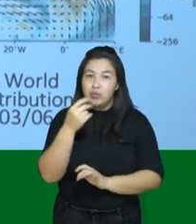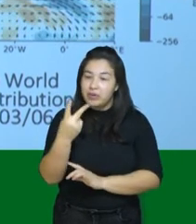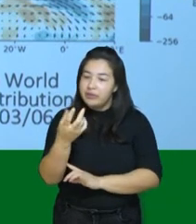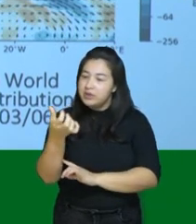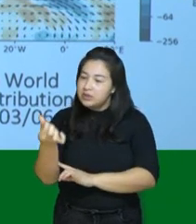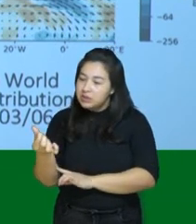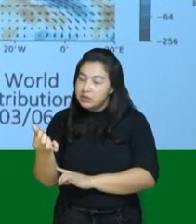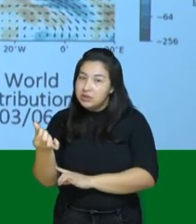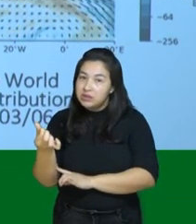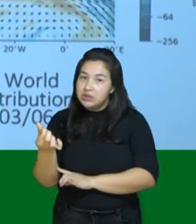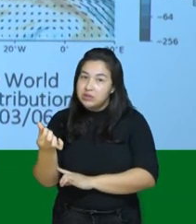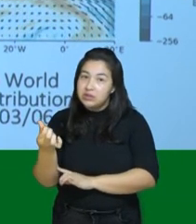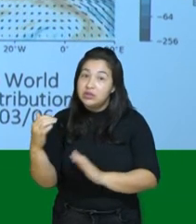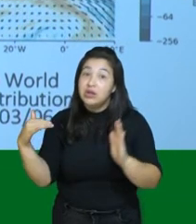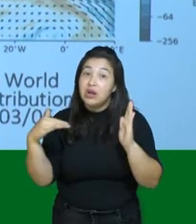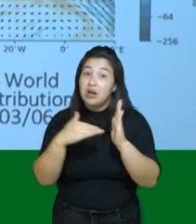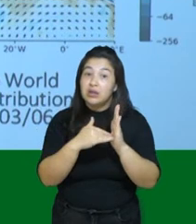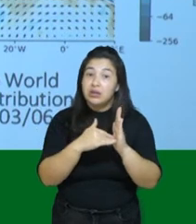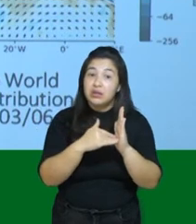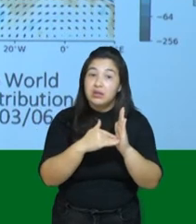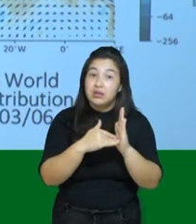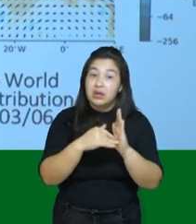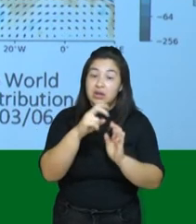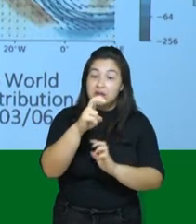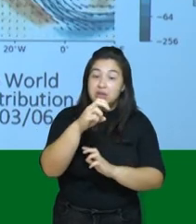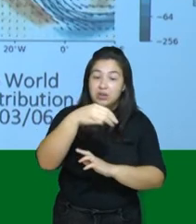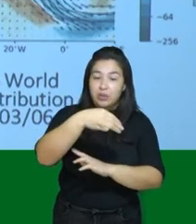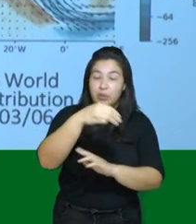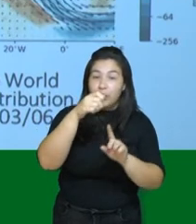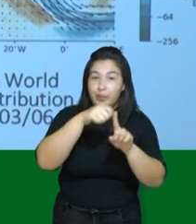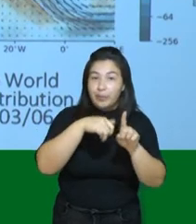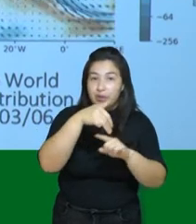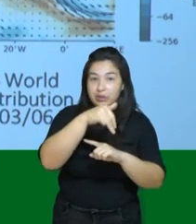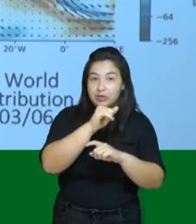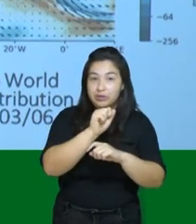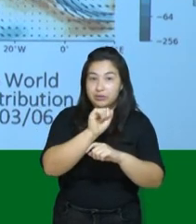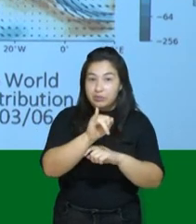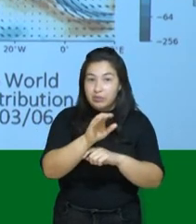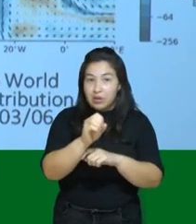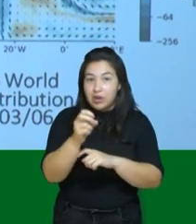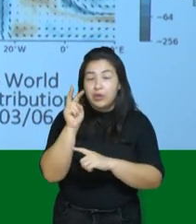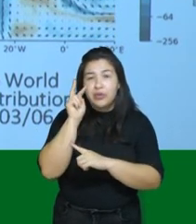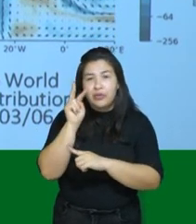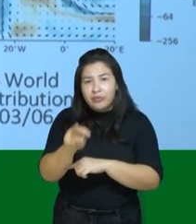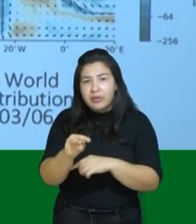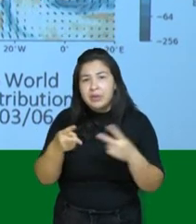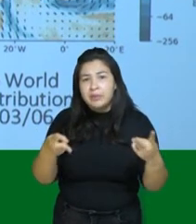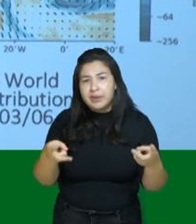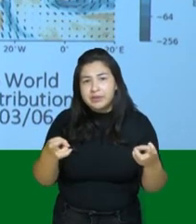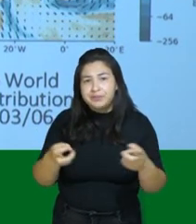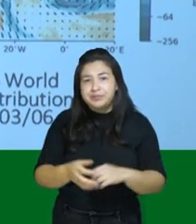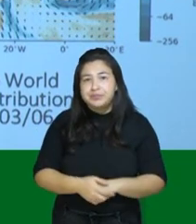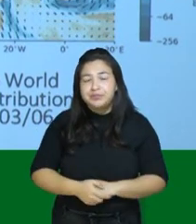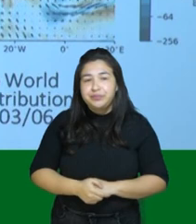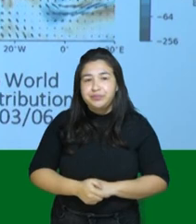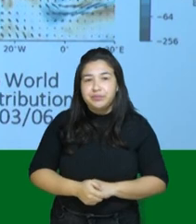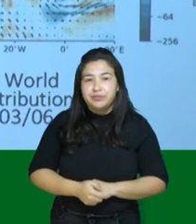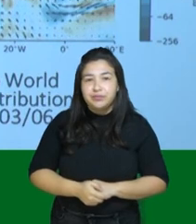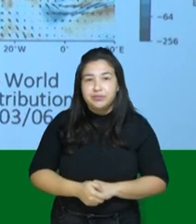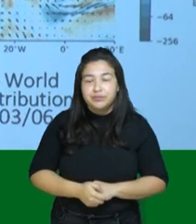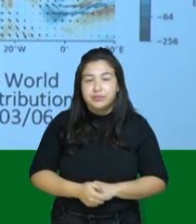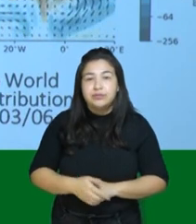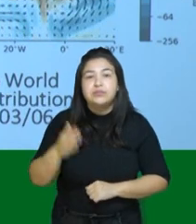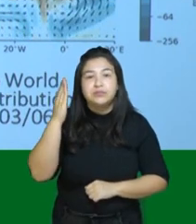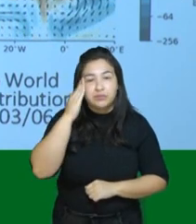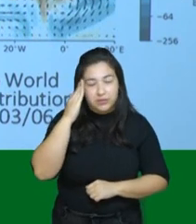dia 5, né, de maio, e a gente viu tudo, quer dizer, dia 26 de abril até o dia 5 de maio, e